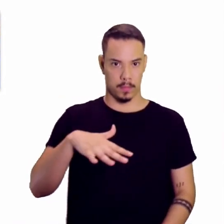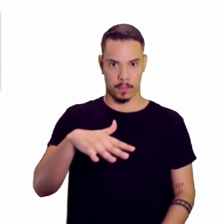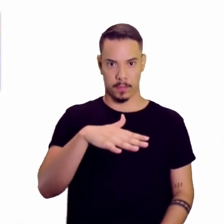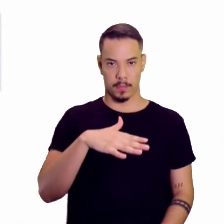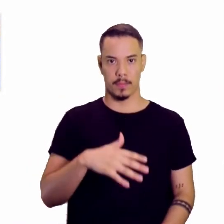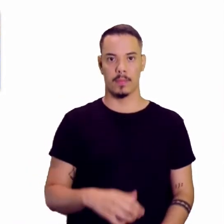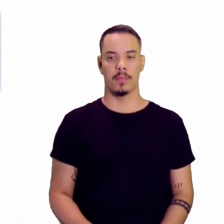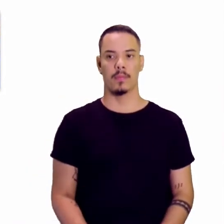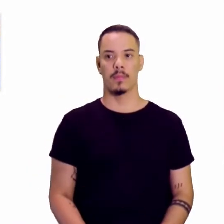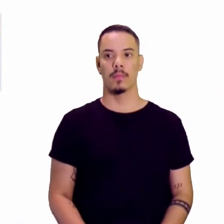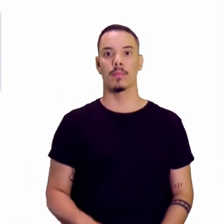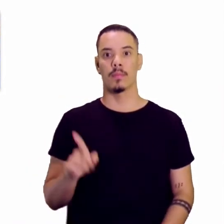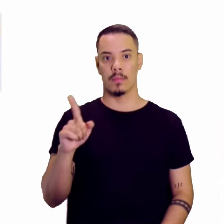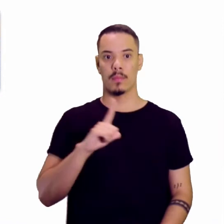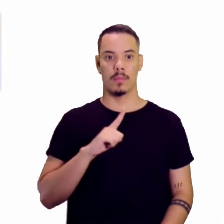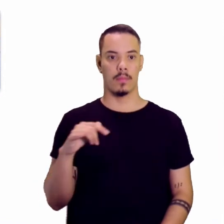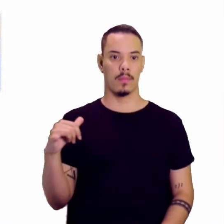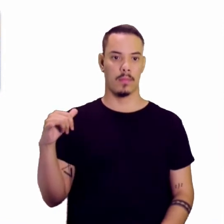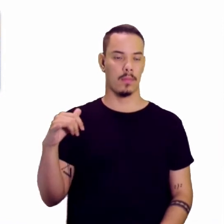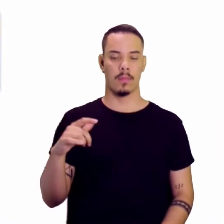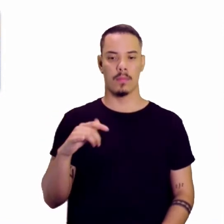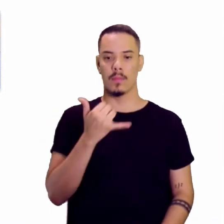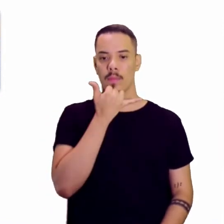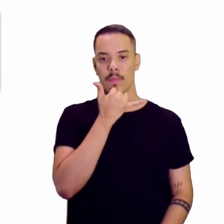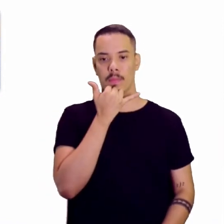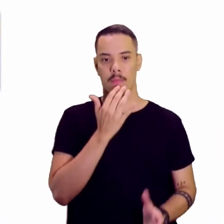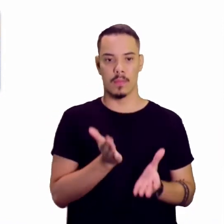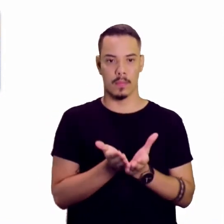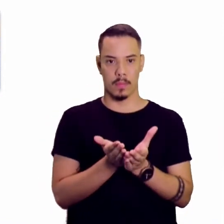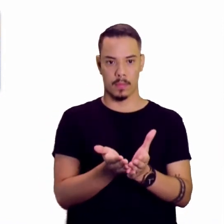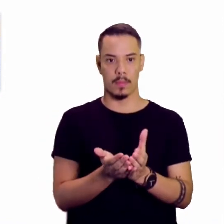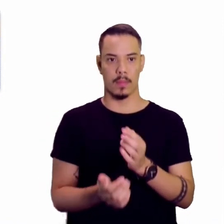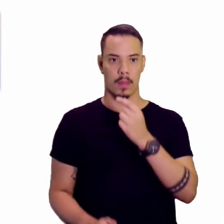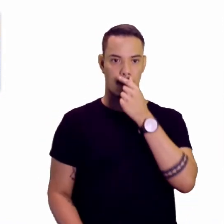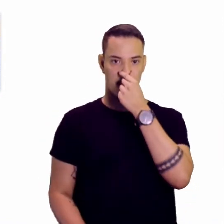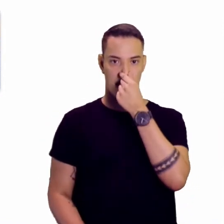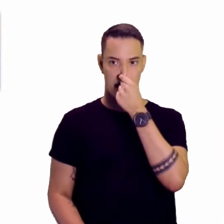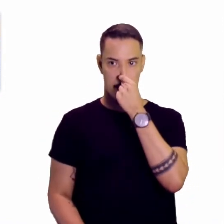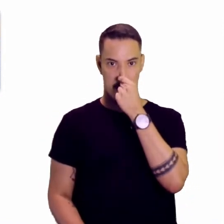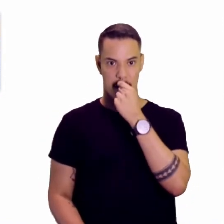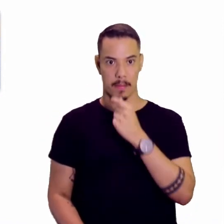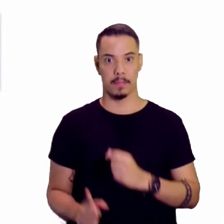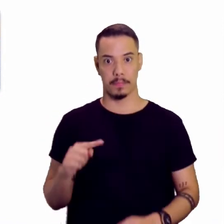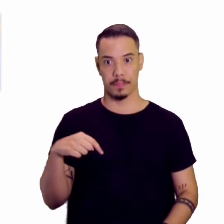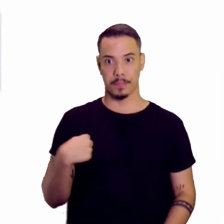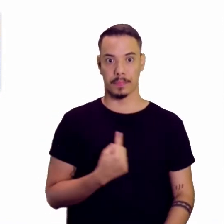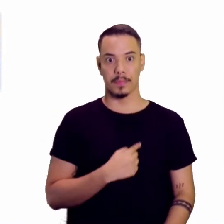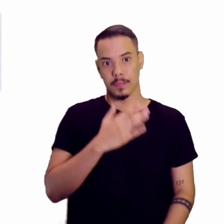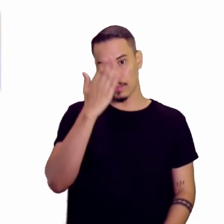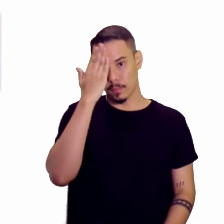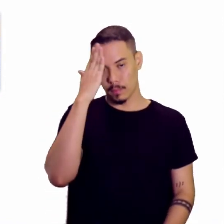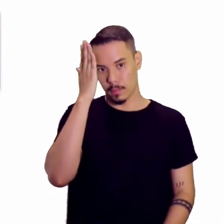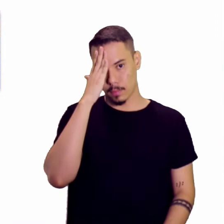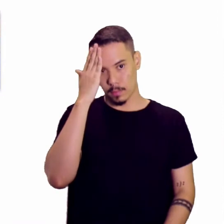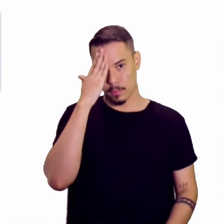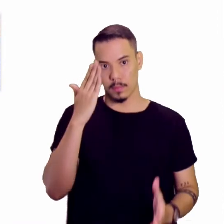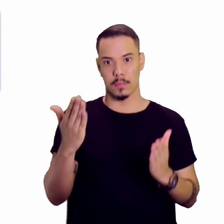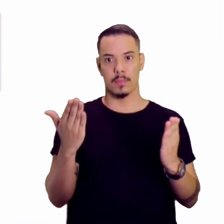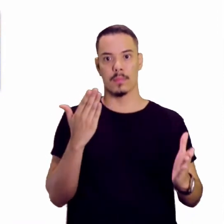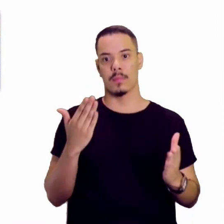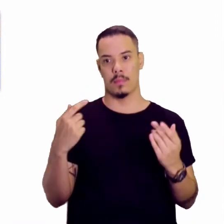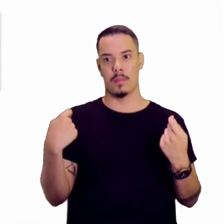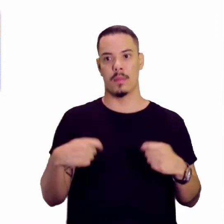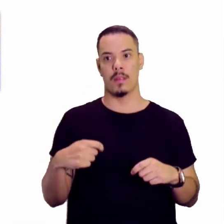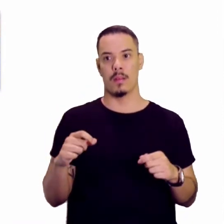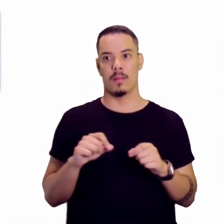navios quebra-gelo que fazem o trânsito. Entendi. Bom, para a gente saber se a ordem de grandeza é comparável, a gente tem que